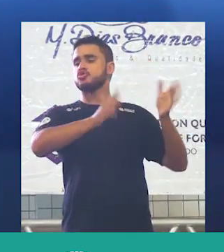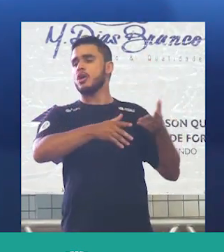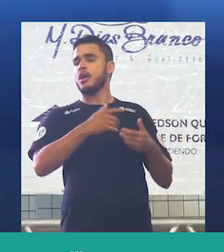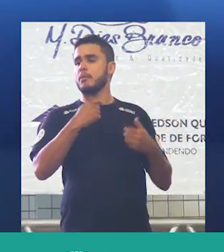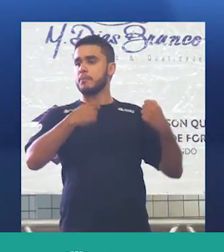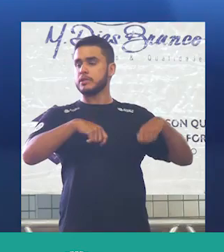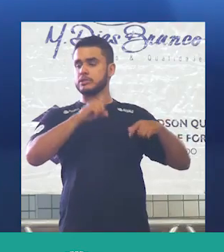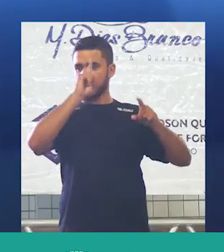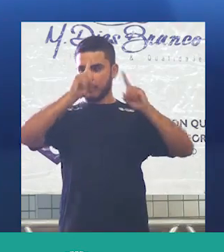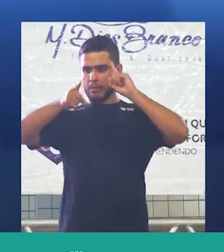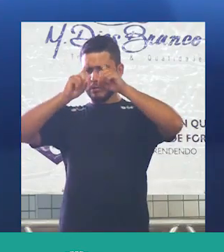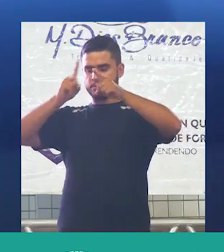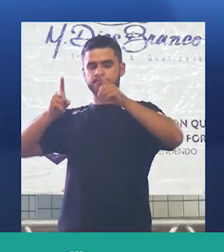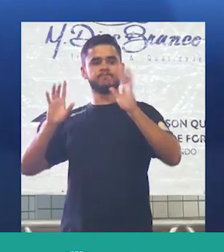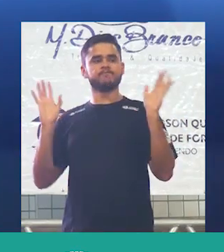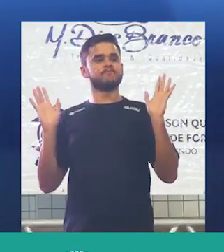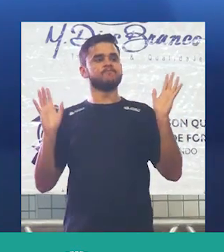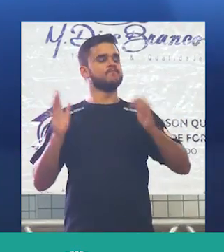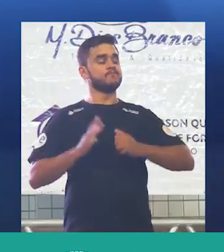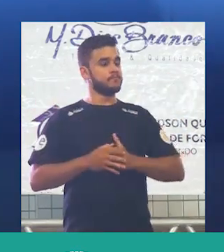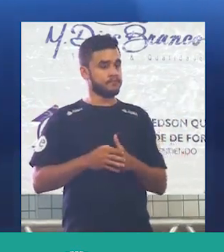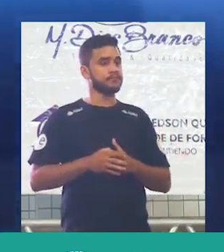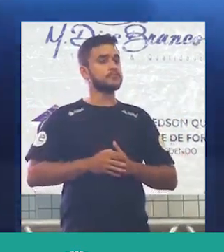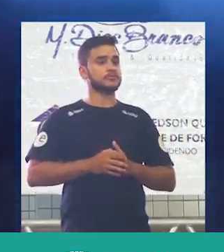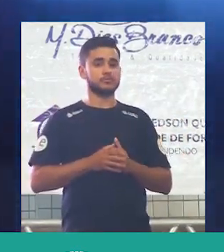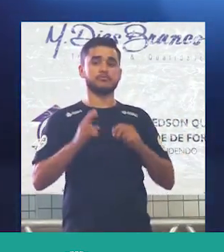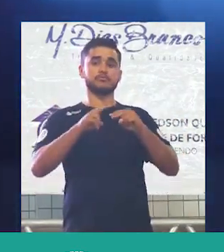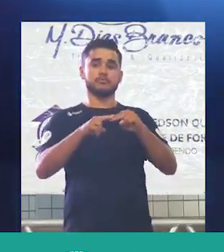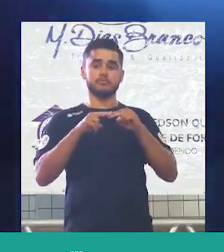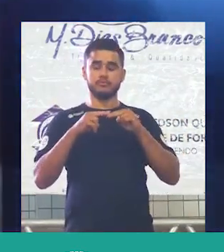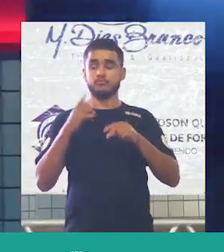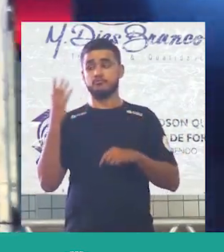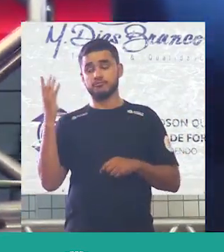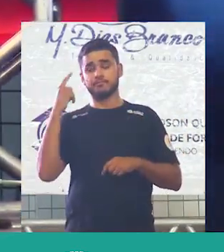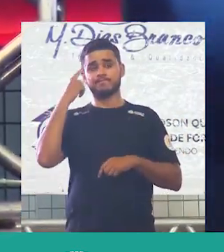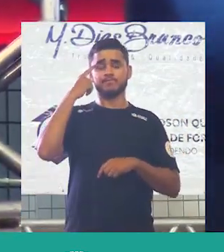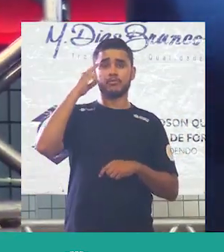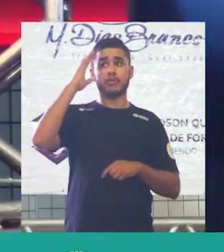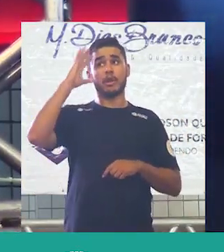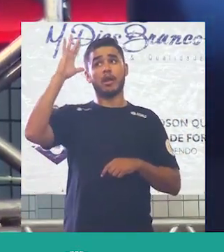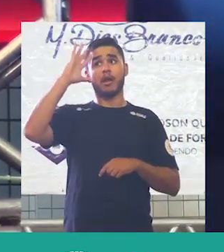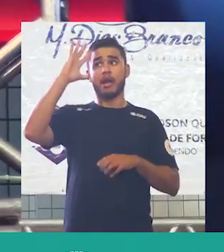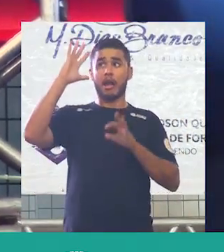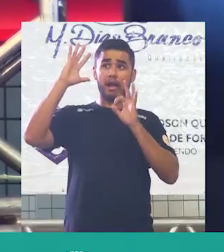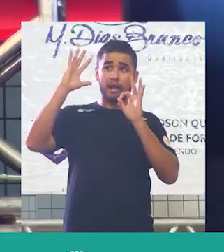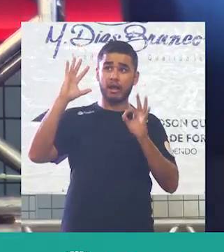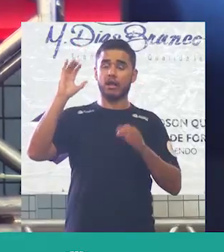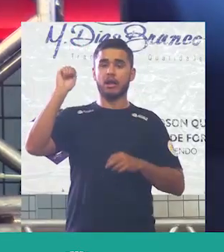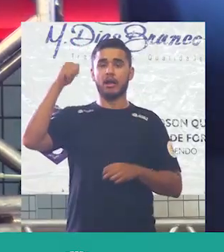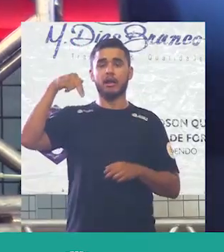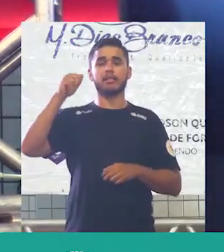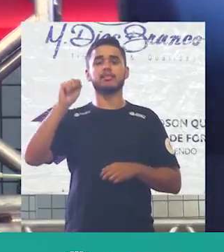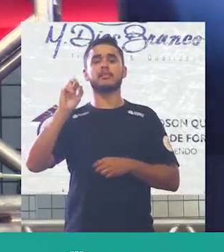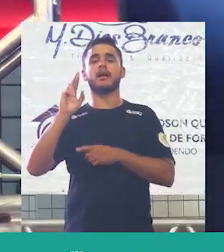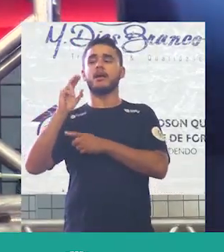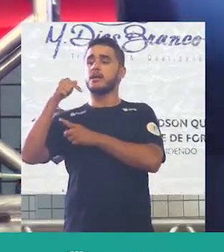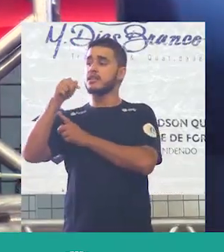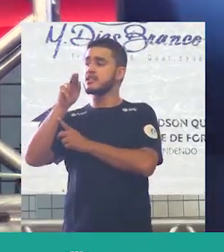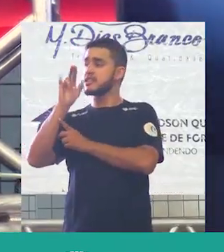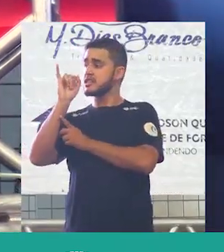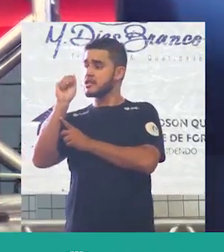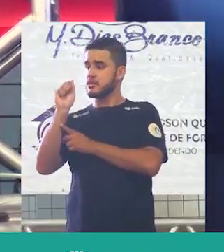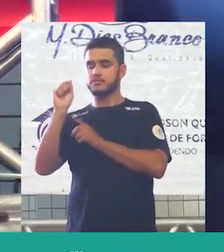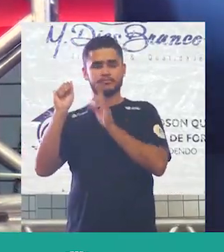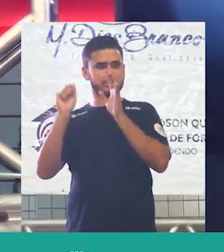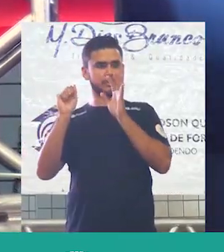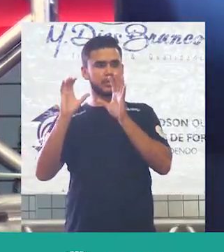sociedade sensacional. Por isso que é um tanto quanto utópico, né? Por isso que o anarquismo ele é muito utópico.